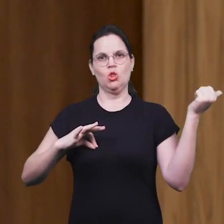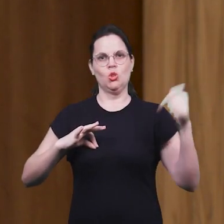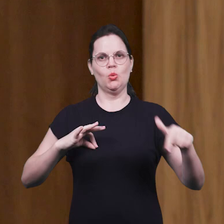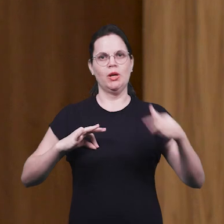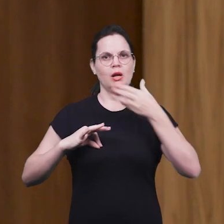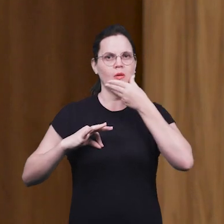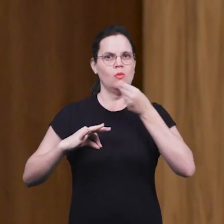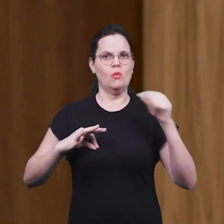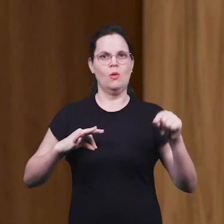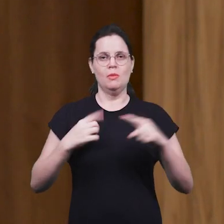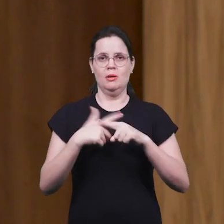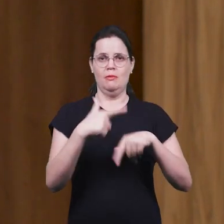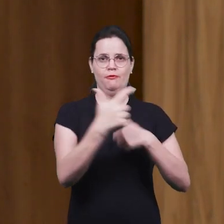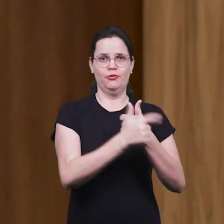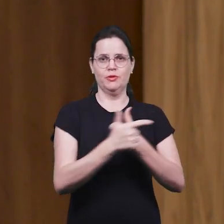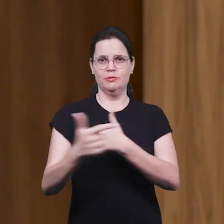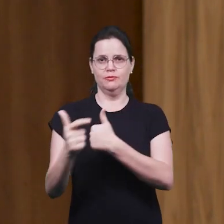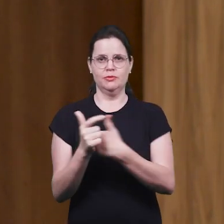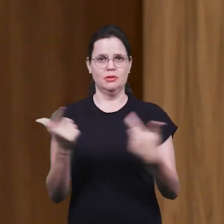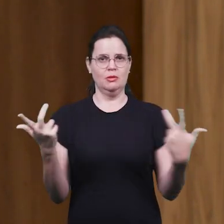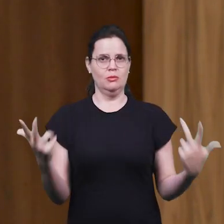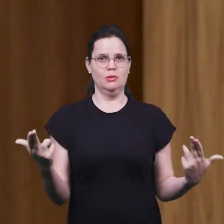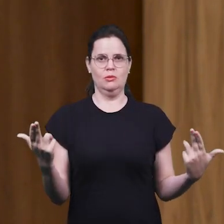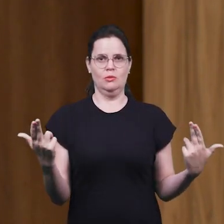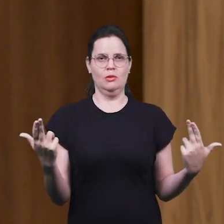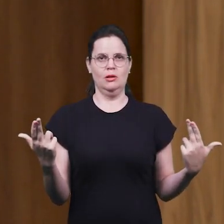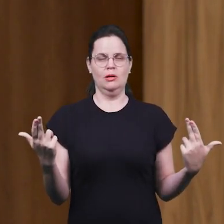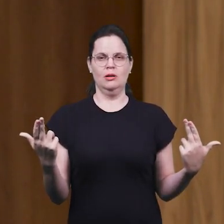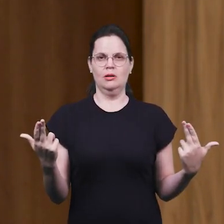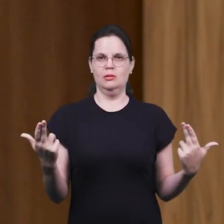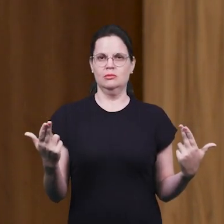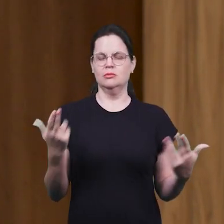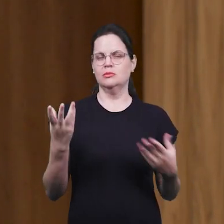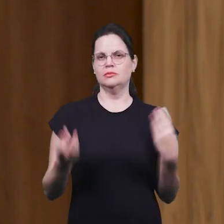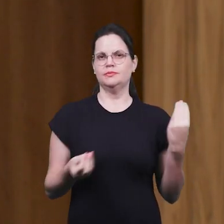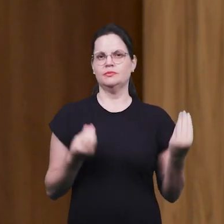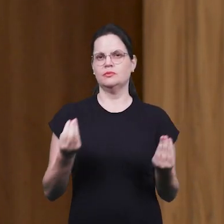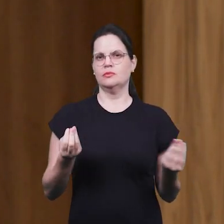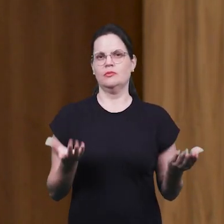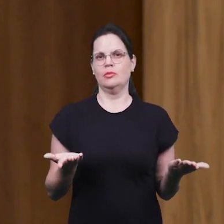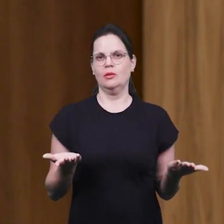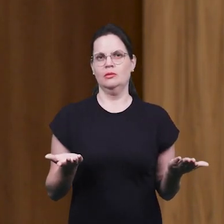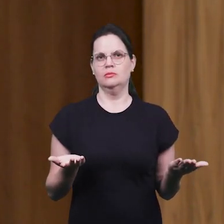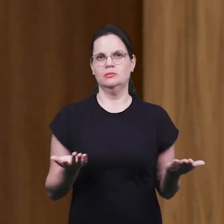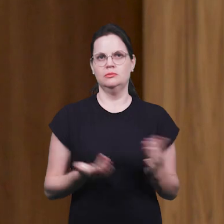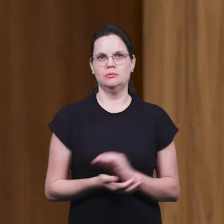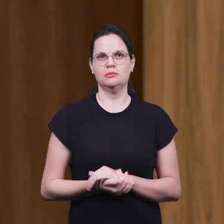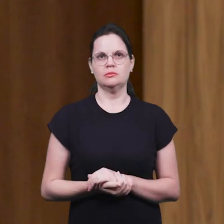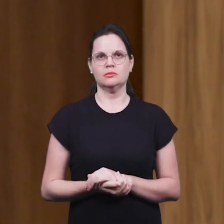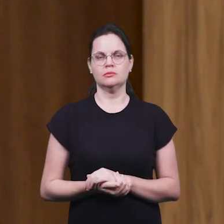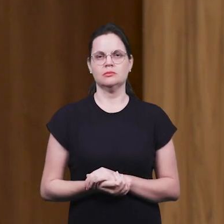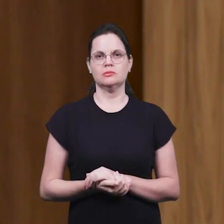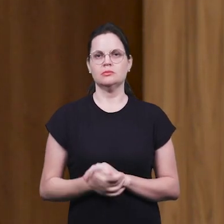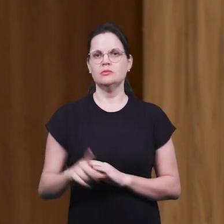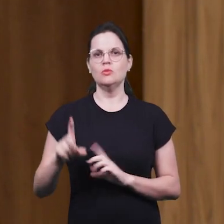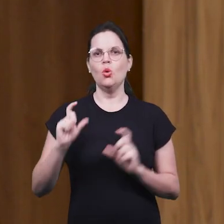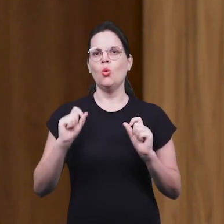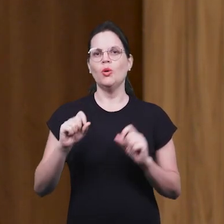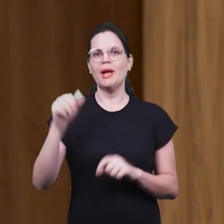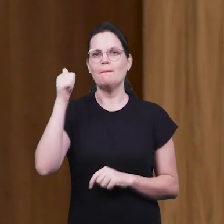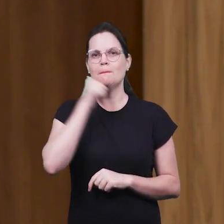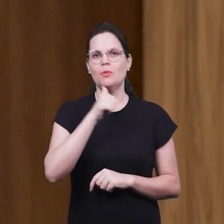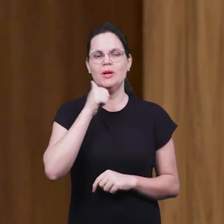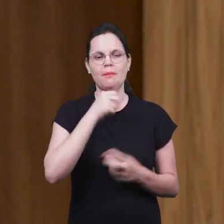exercendo a mesma função mesma função de um homem, né? E recebe um salário menor do que o homem receberia. O que ela deve fazer quando